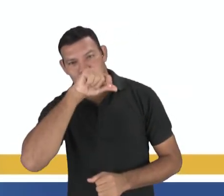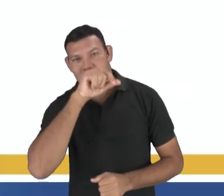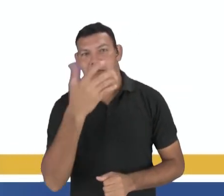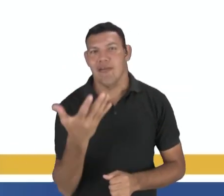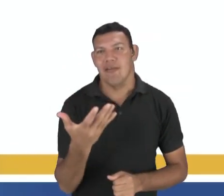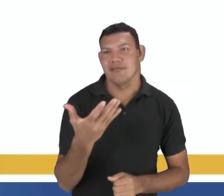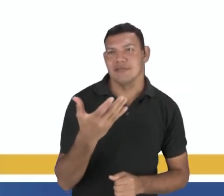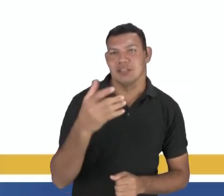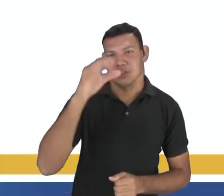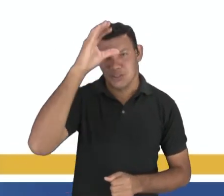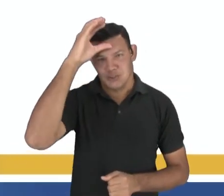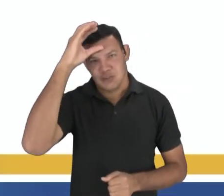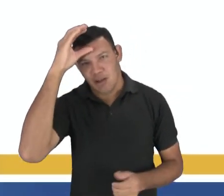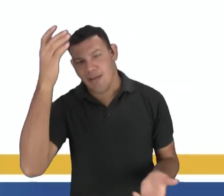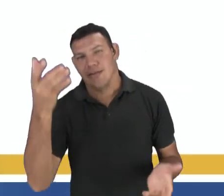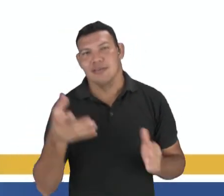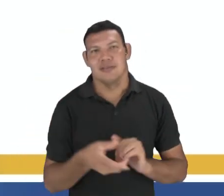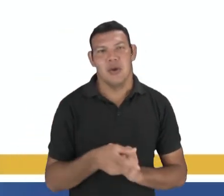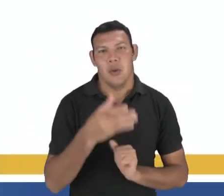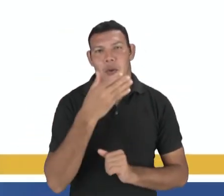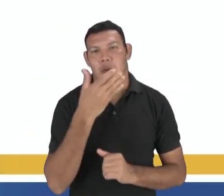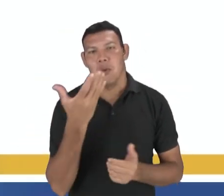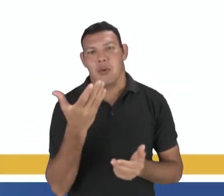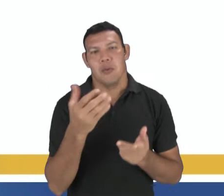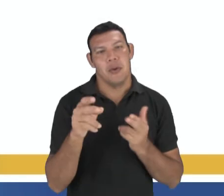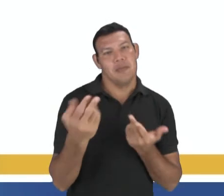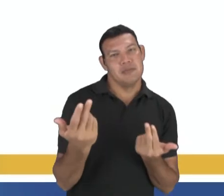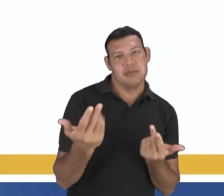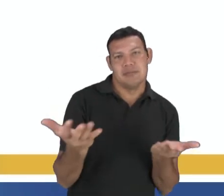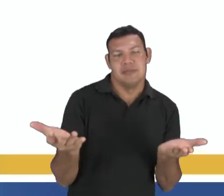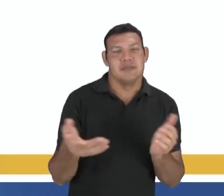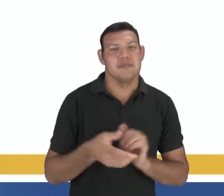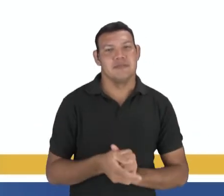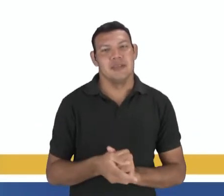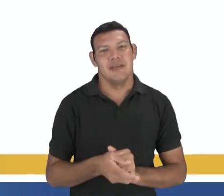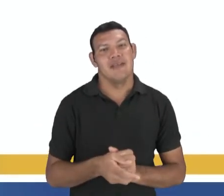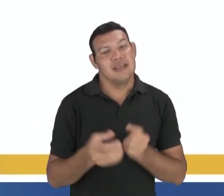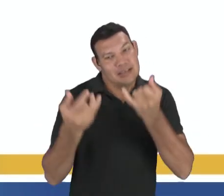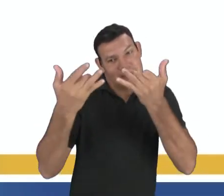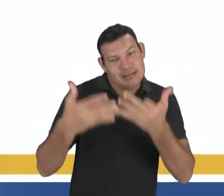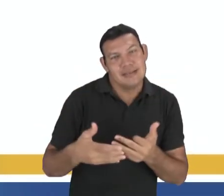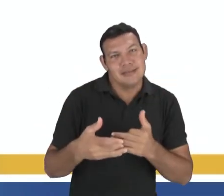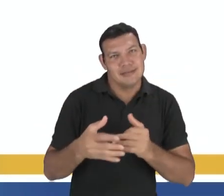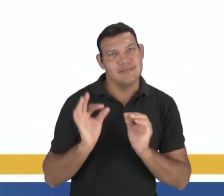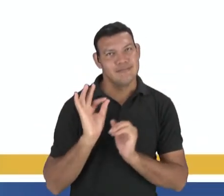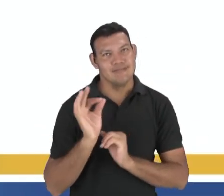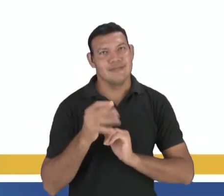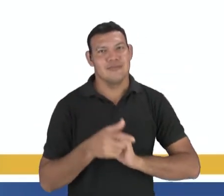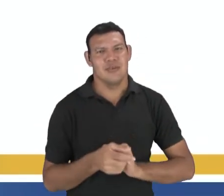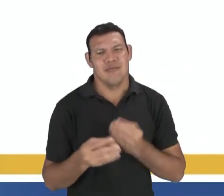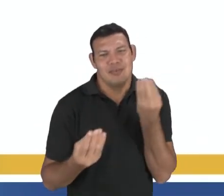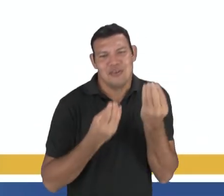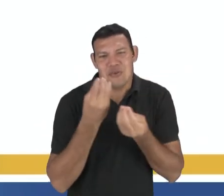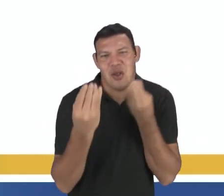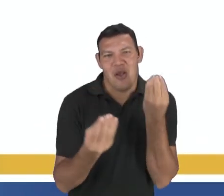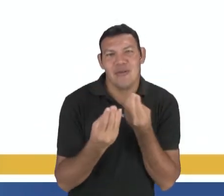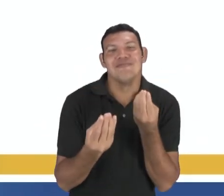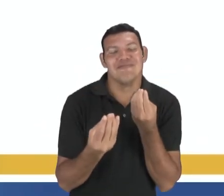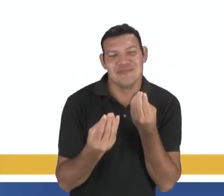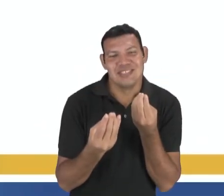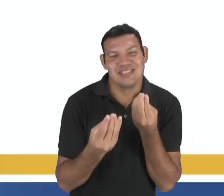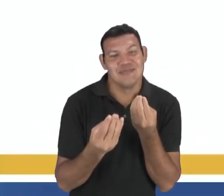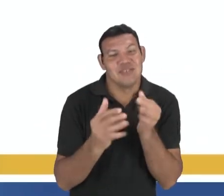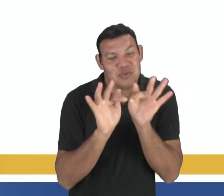Que antes da era CD, era assim que era a discografia no mundo musical. Certo? Então,